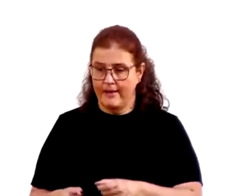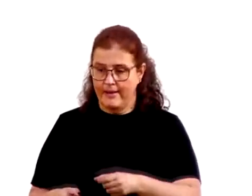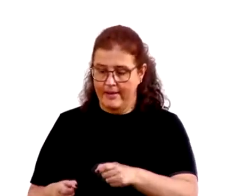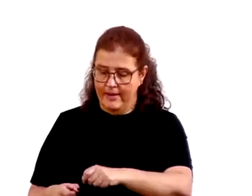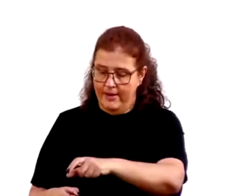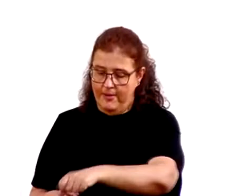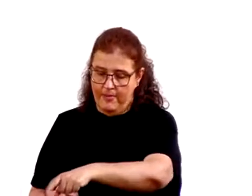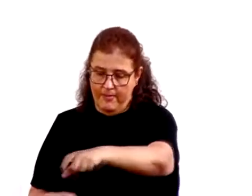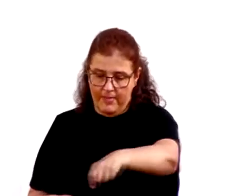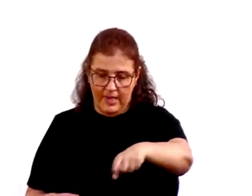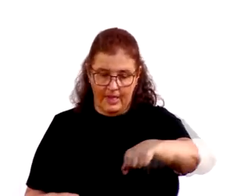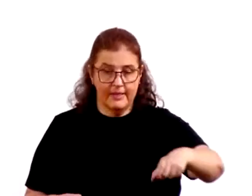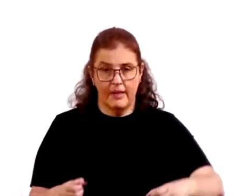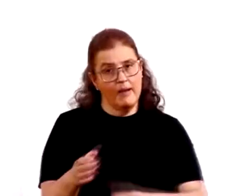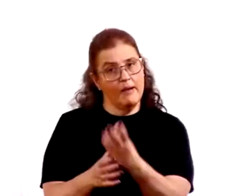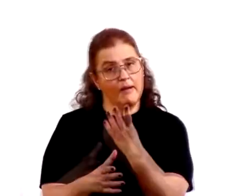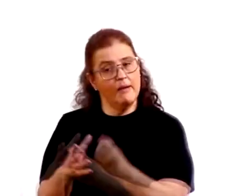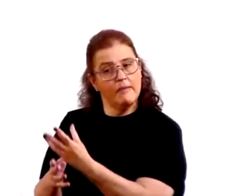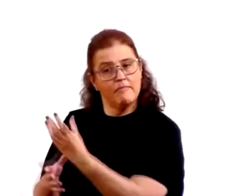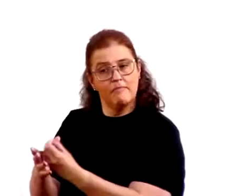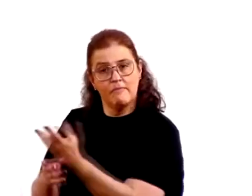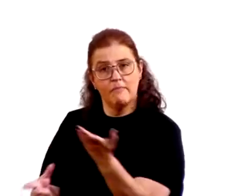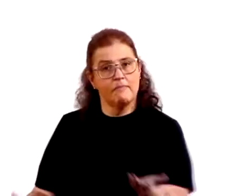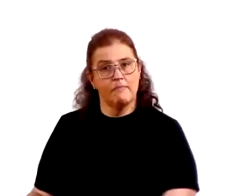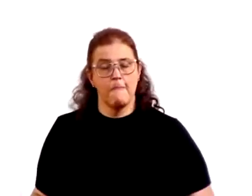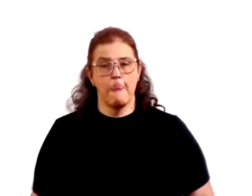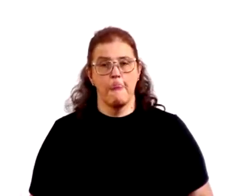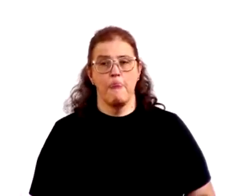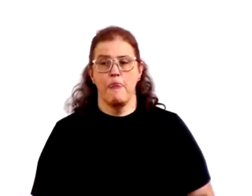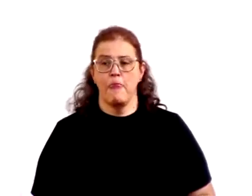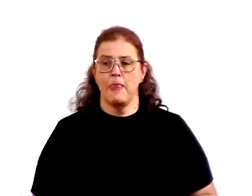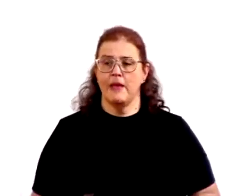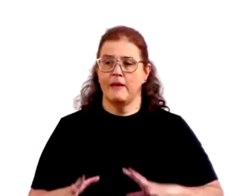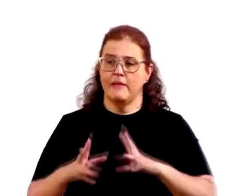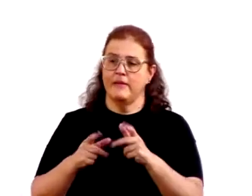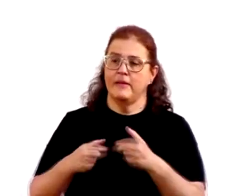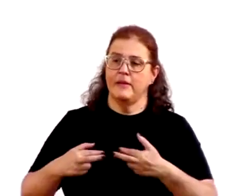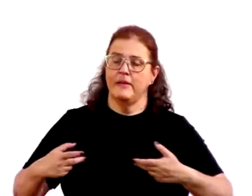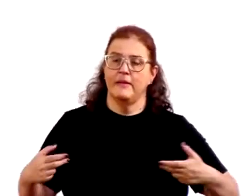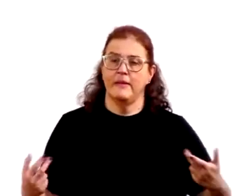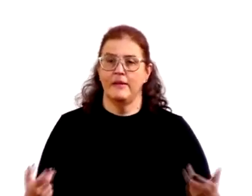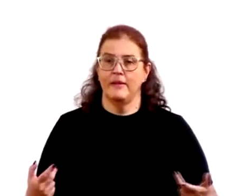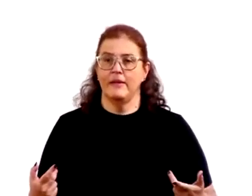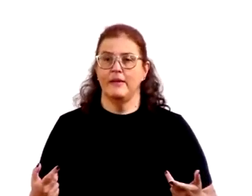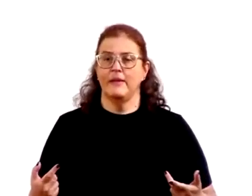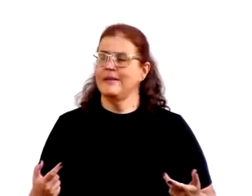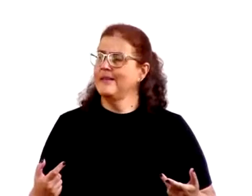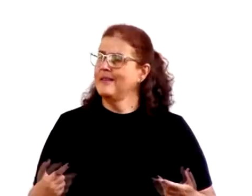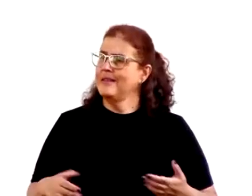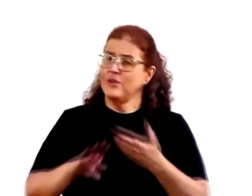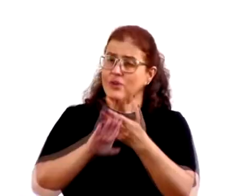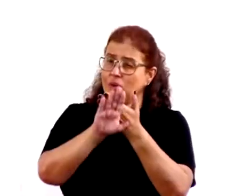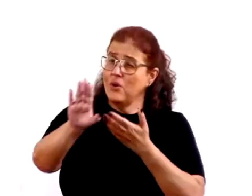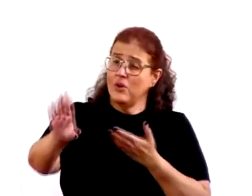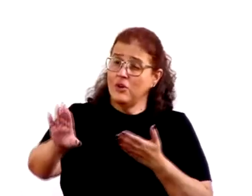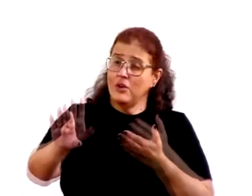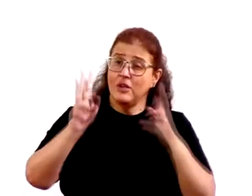aqueles inimigos que estavam à espreita em cima dos morros, e que de noite se via as suas fogueiras, e a cidade